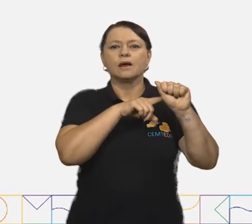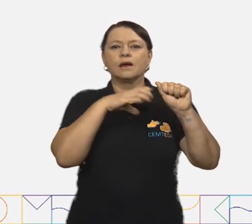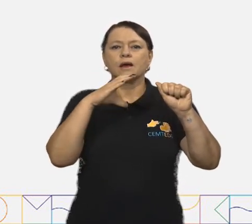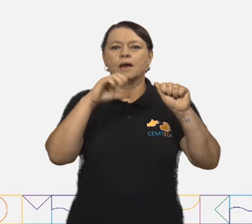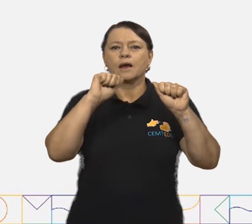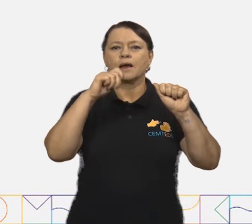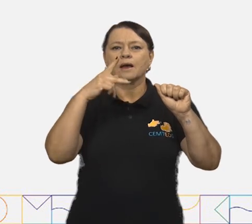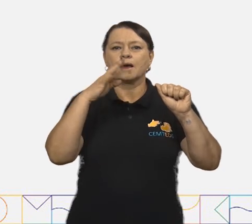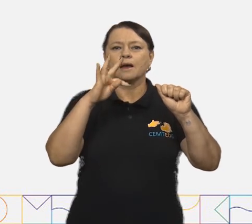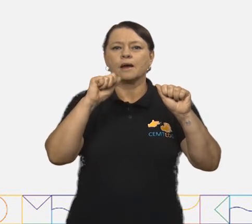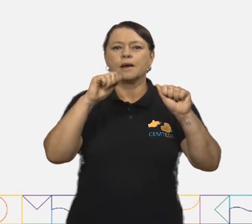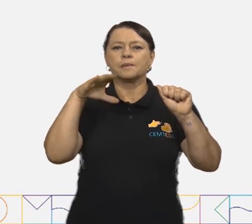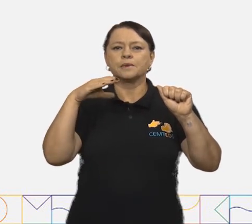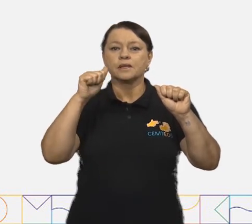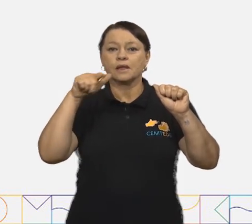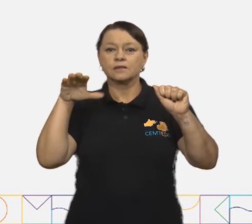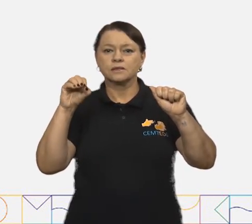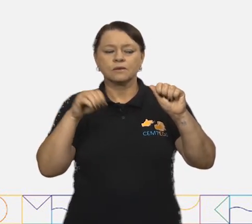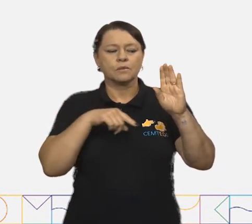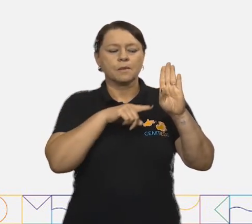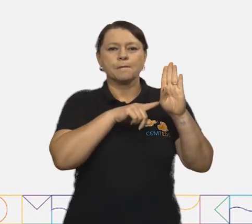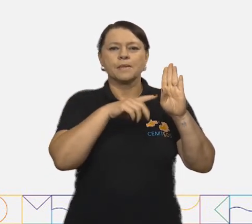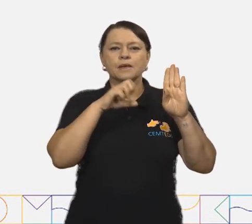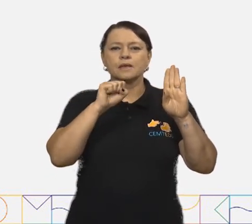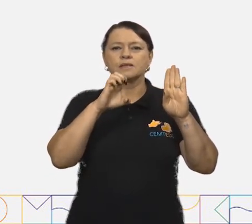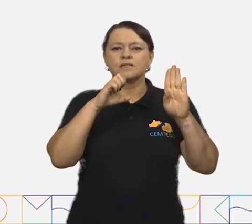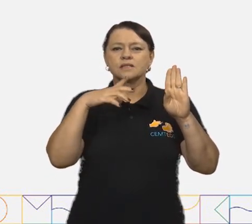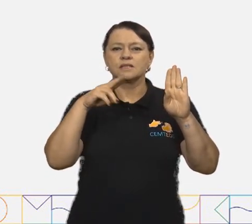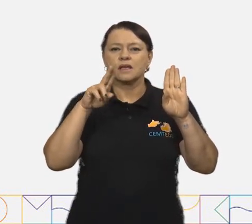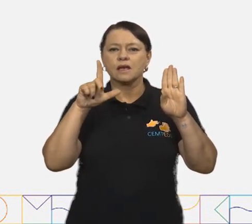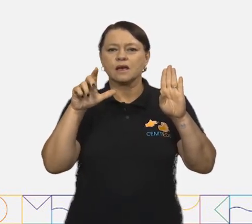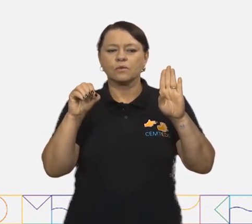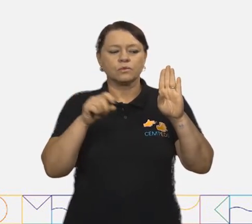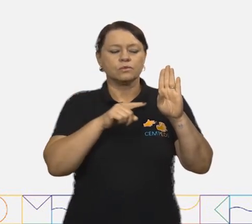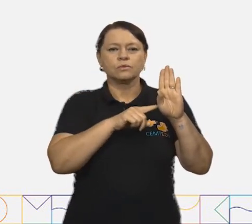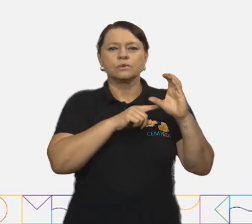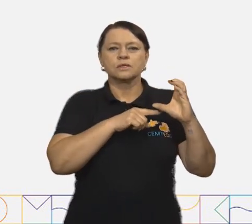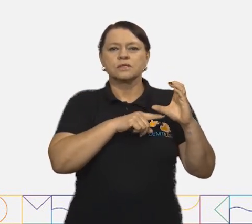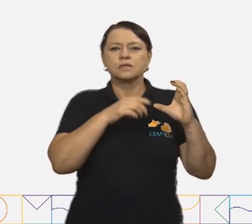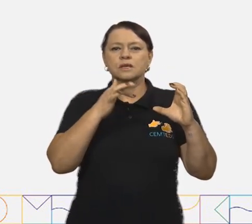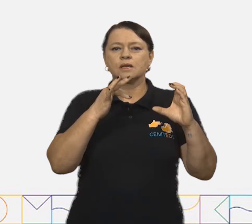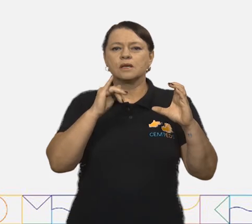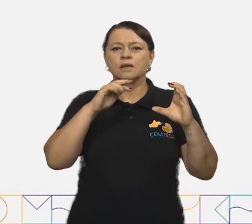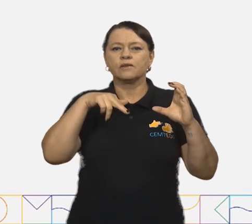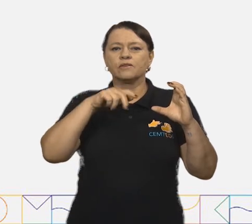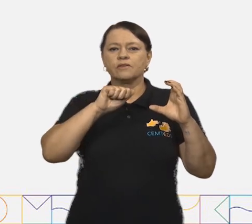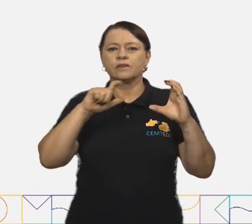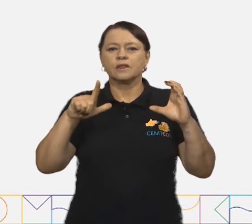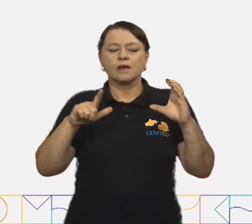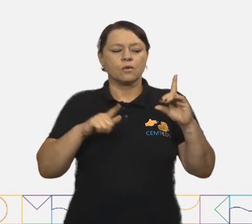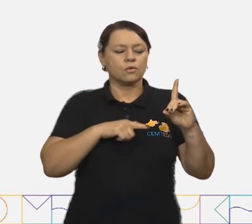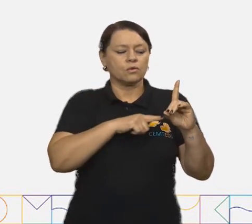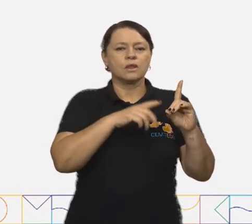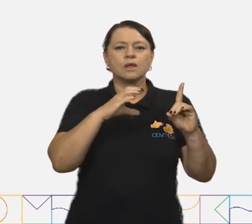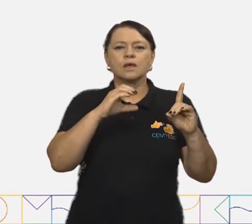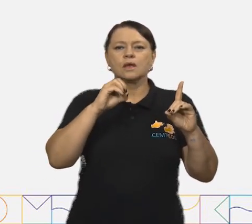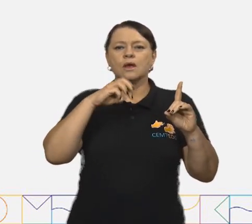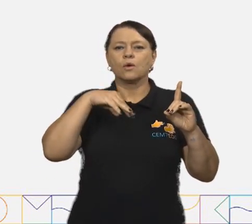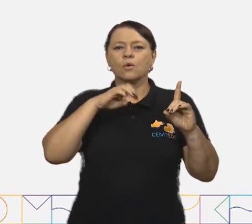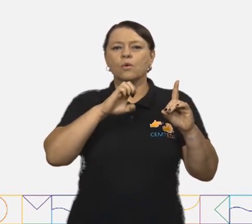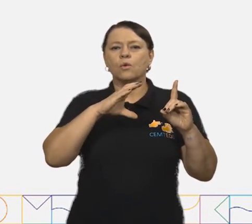2. Assinale a alternativa correta. No período abaixo, um vocábulo foi transcrito